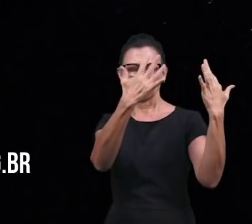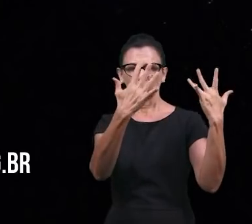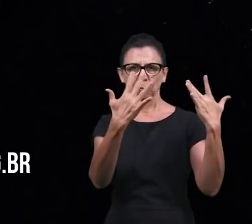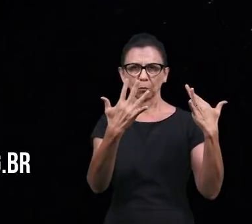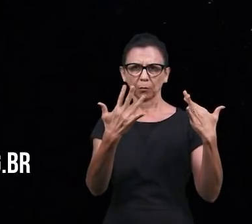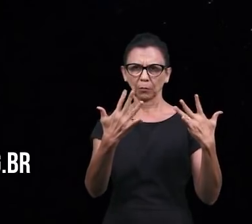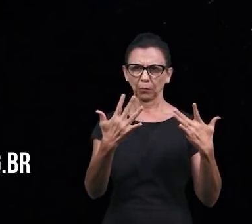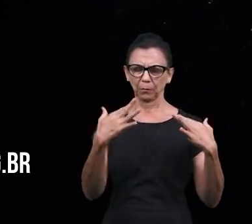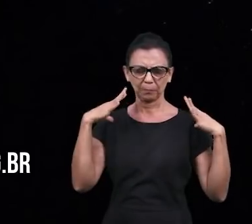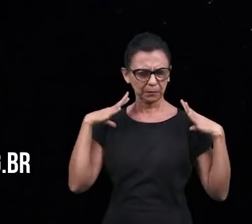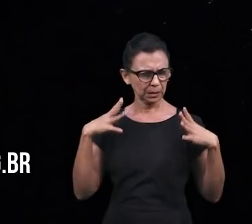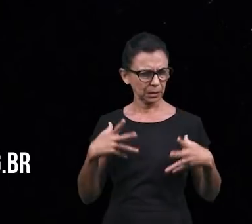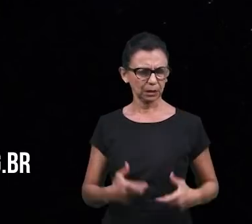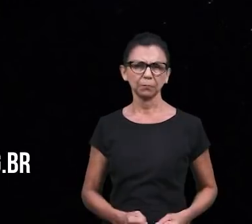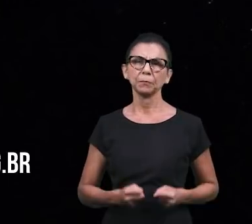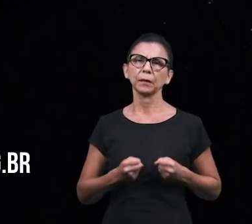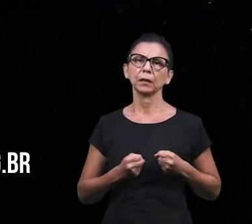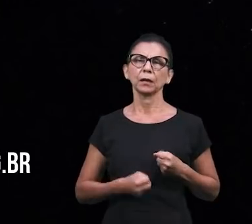põe teu sangue